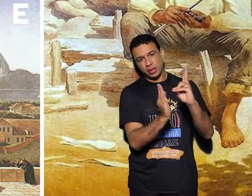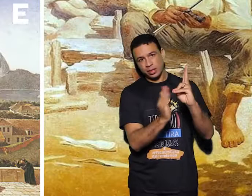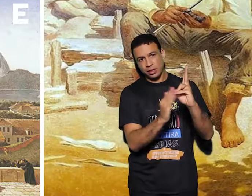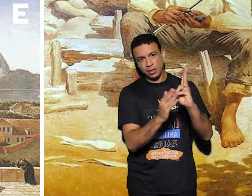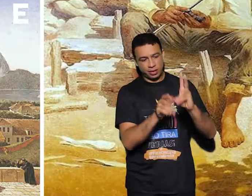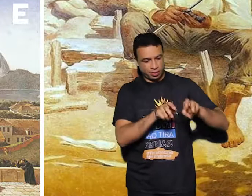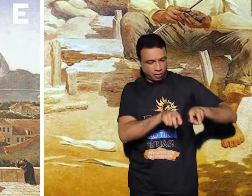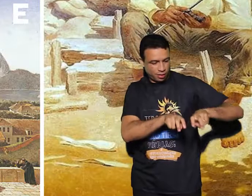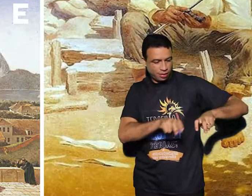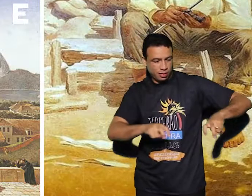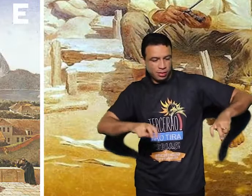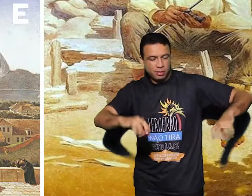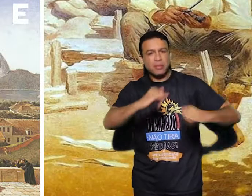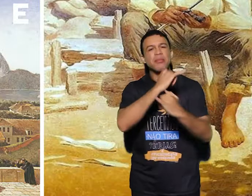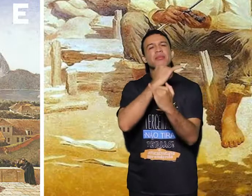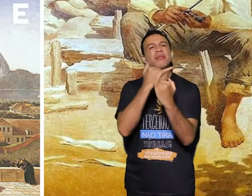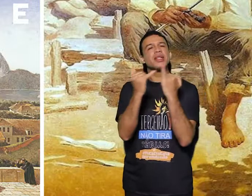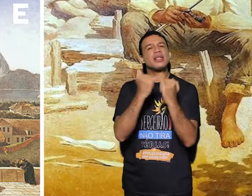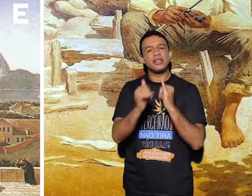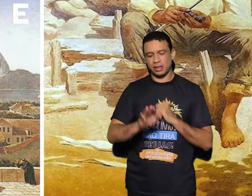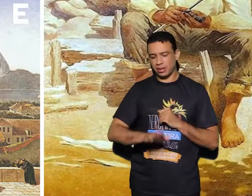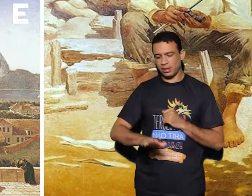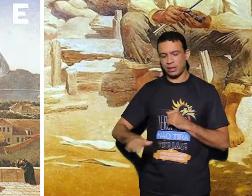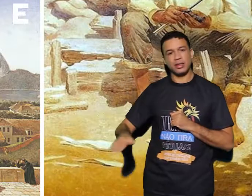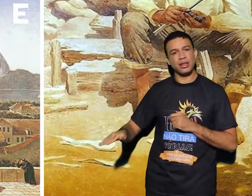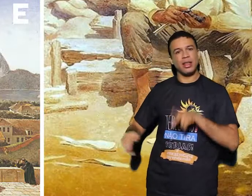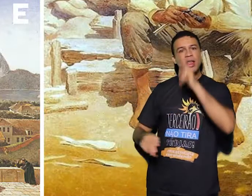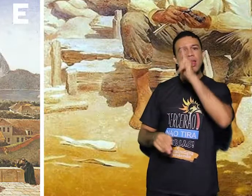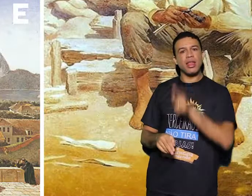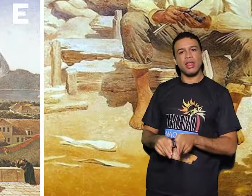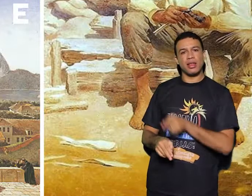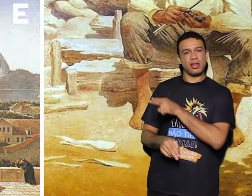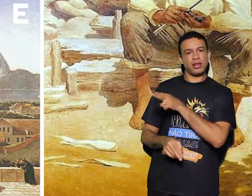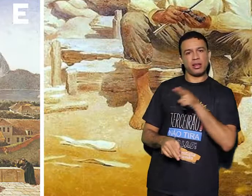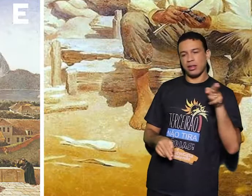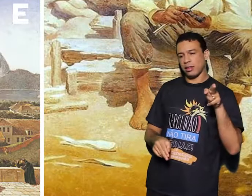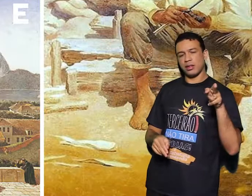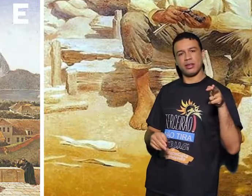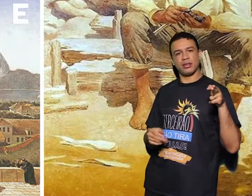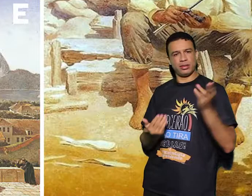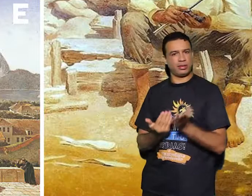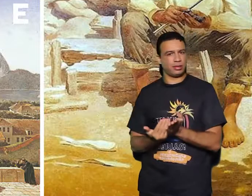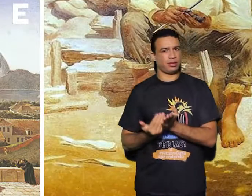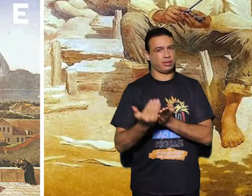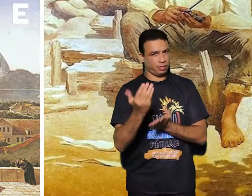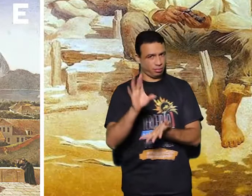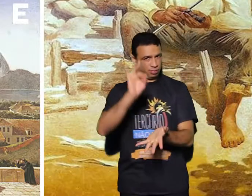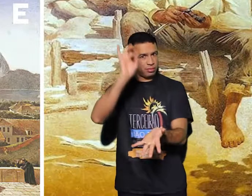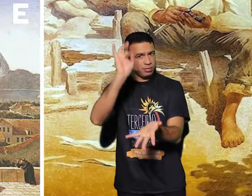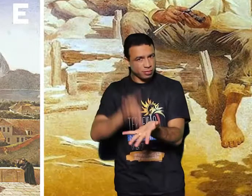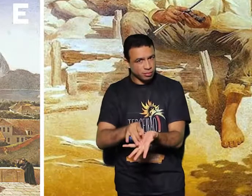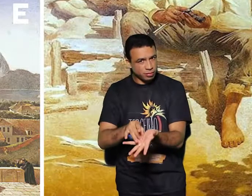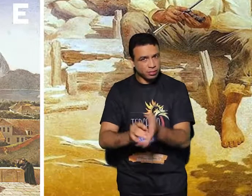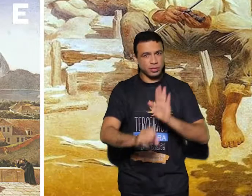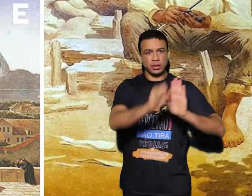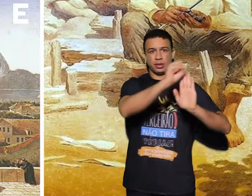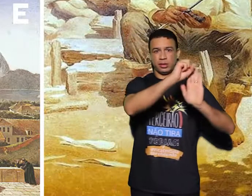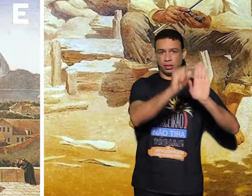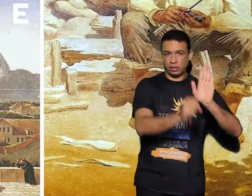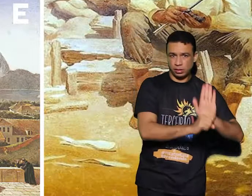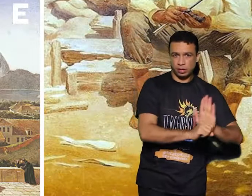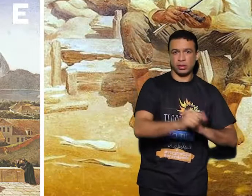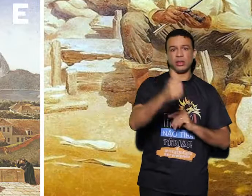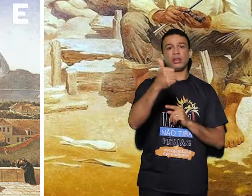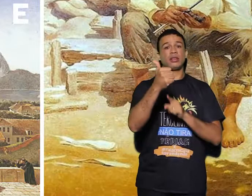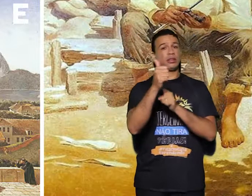ao redor, né, esperando o padre fazer a missa, né? Isso é óbvio, né? Aconteceu no século